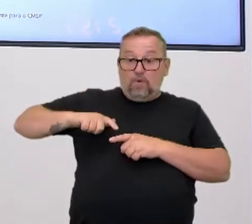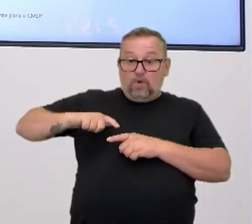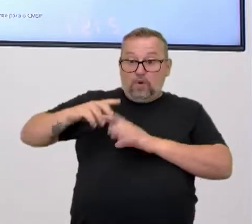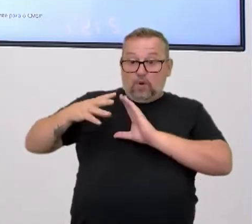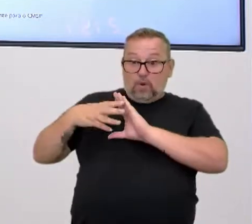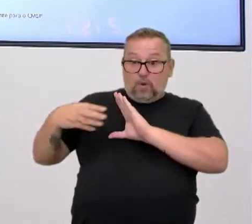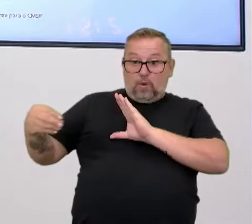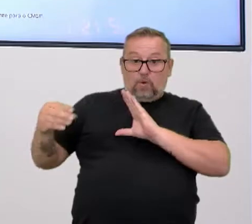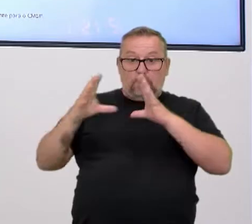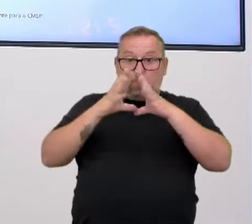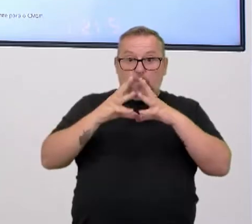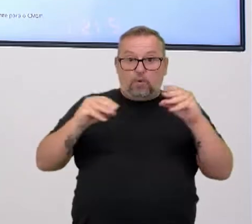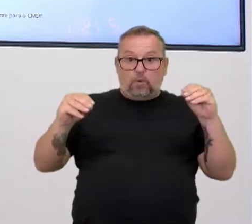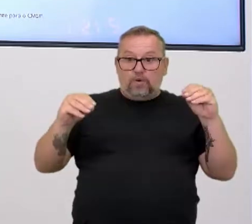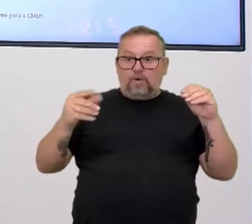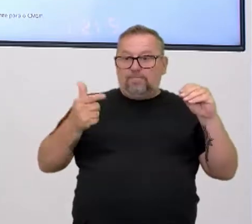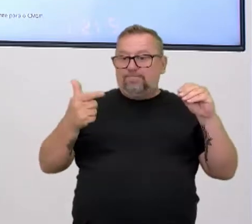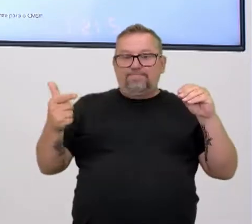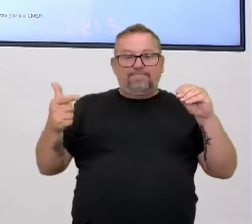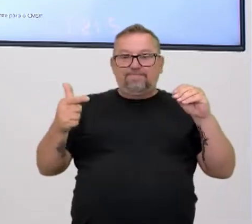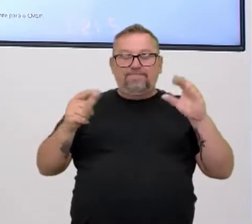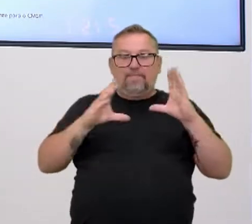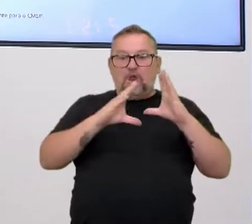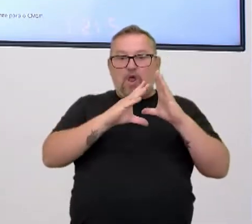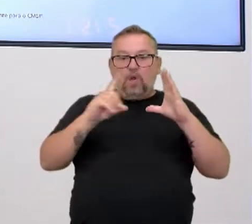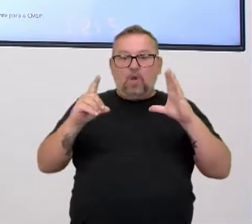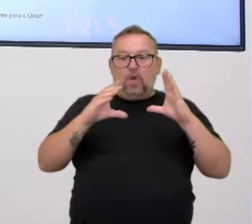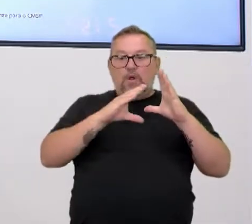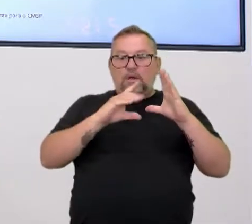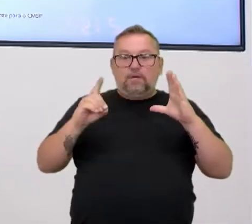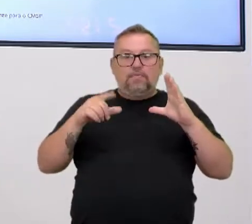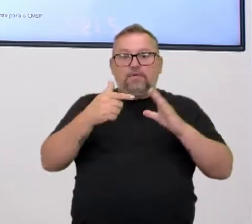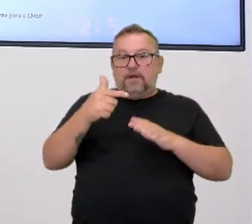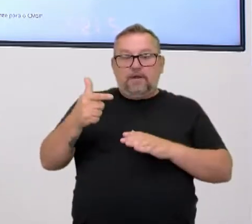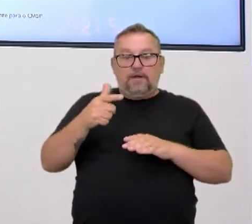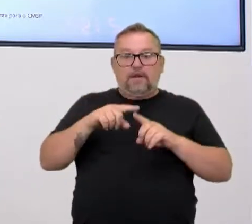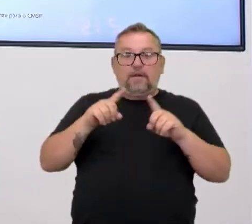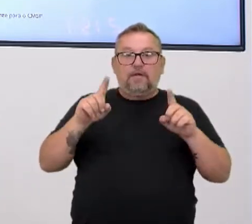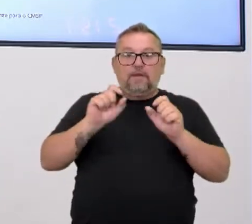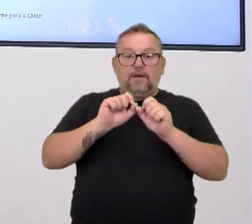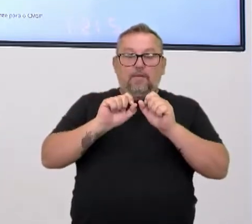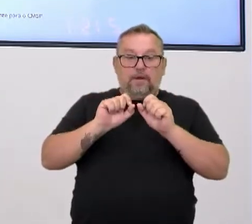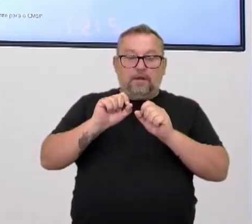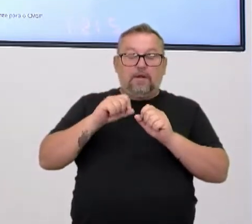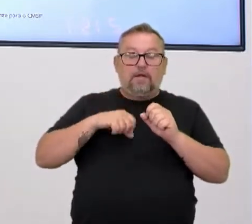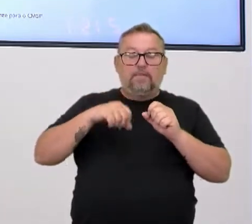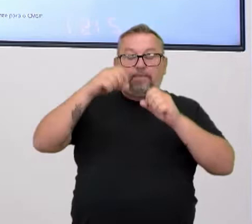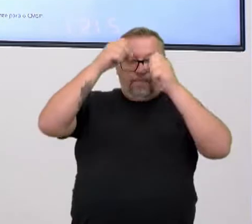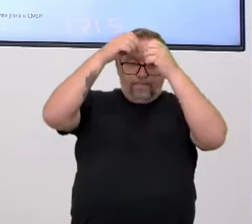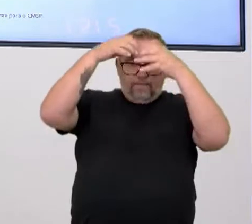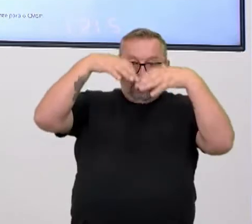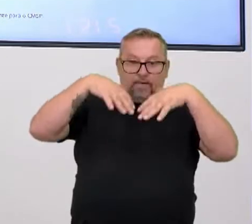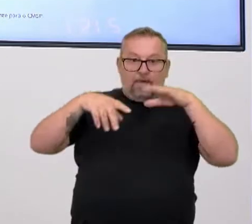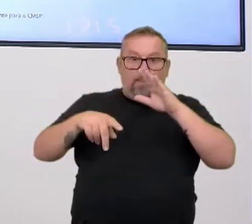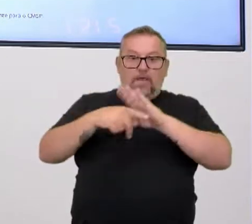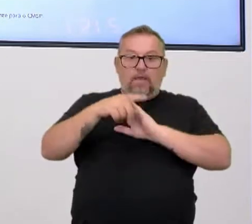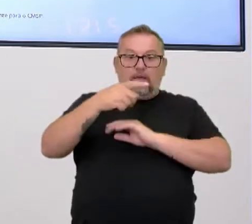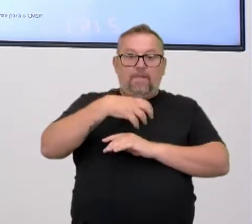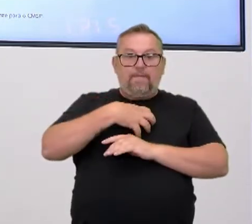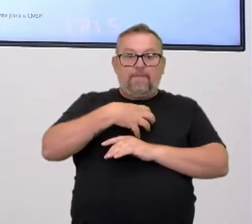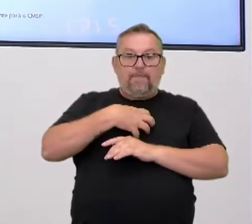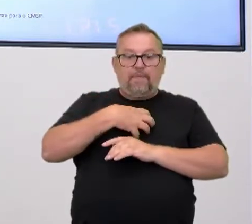somos iguais uns aos outros, nós temos características diferentes. E o mapa mental também vai ter as suas